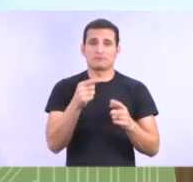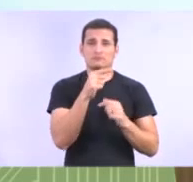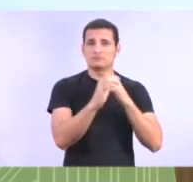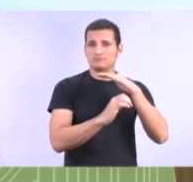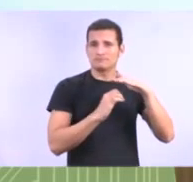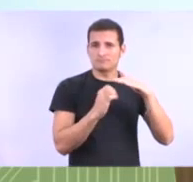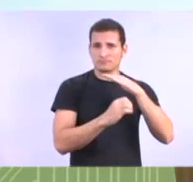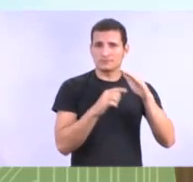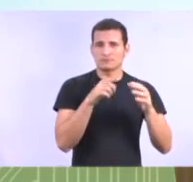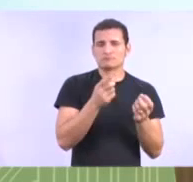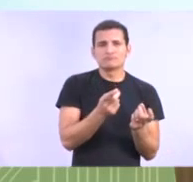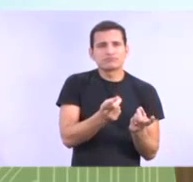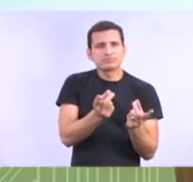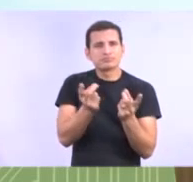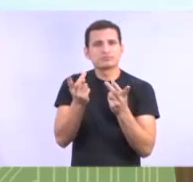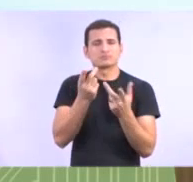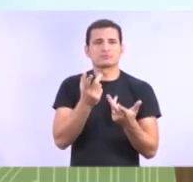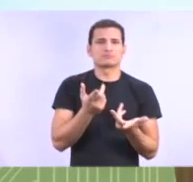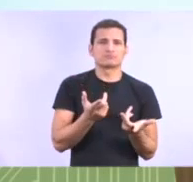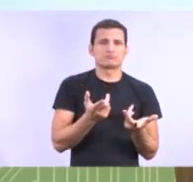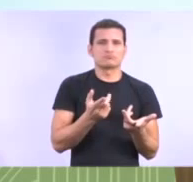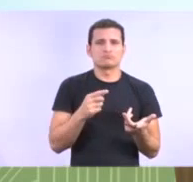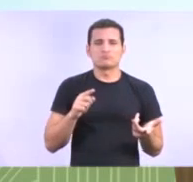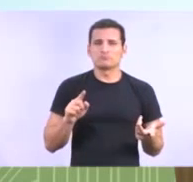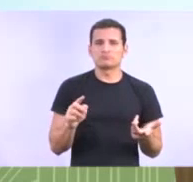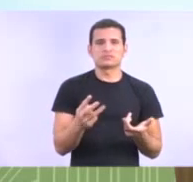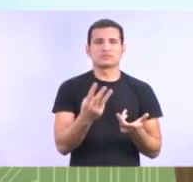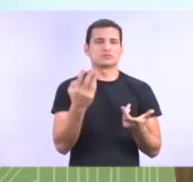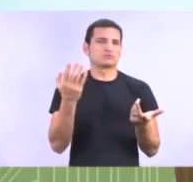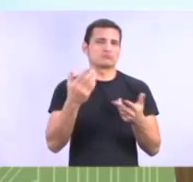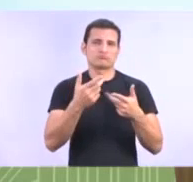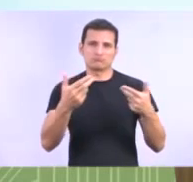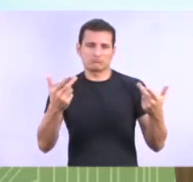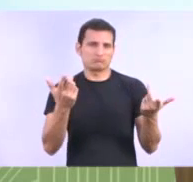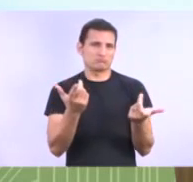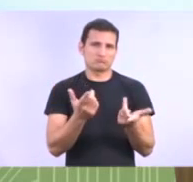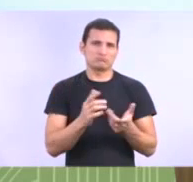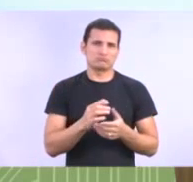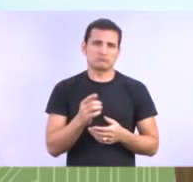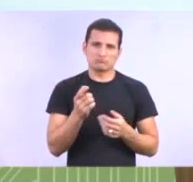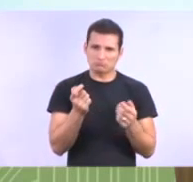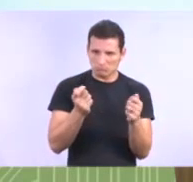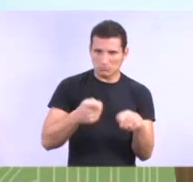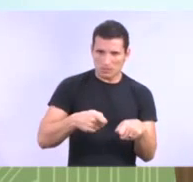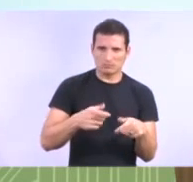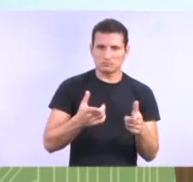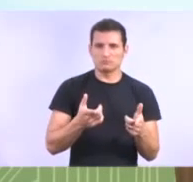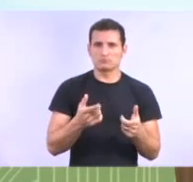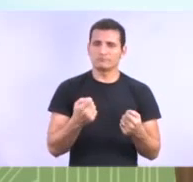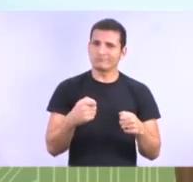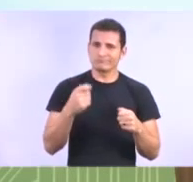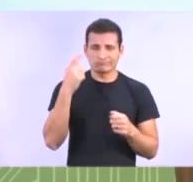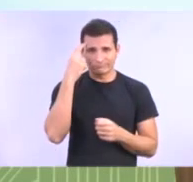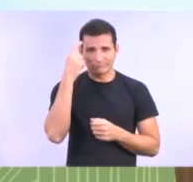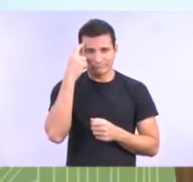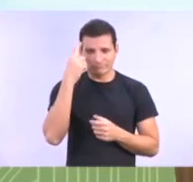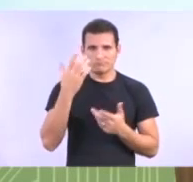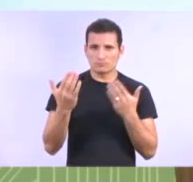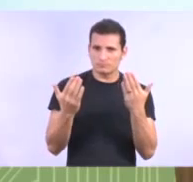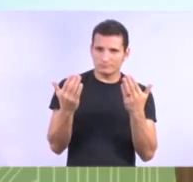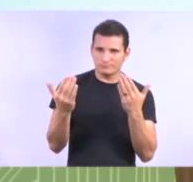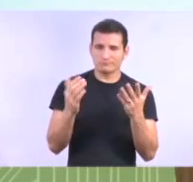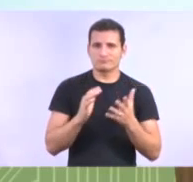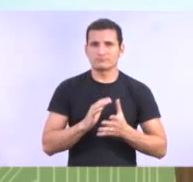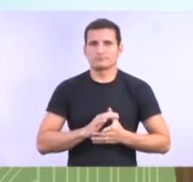empresa que vende alguns milhares de reais por hora, será que isso é tolerável? A gente tem que sempre pensar nisso, né?